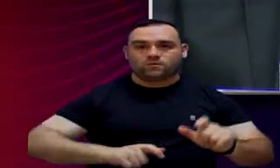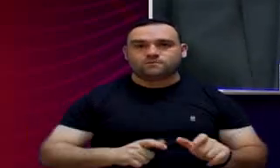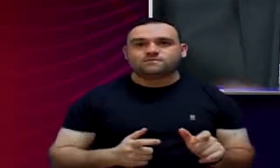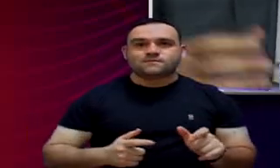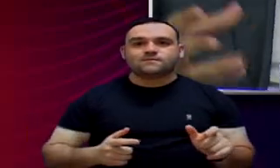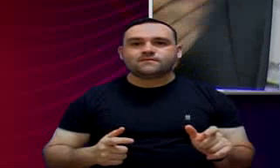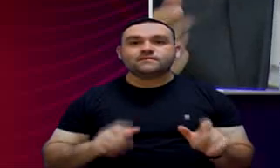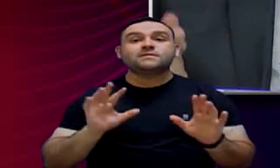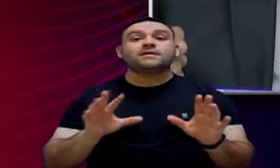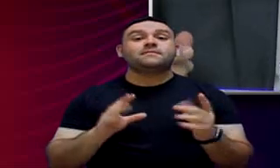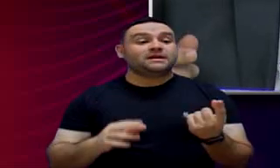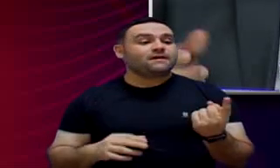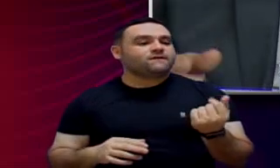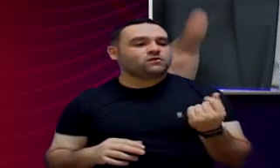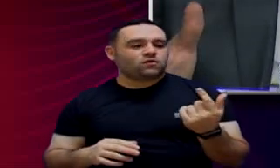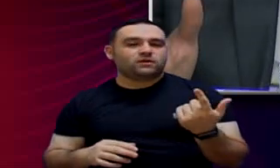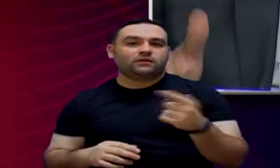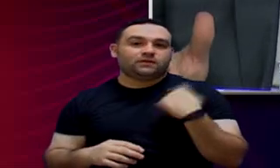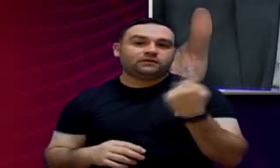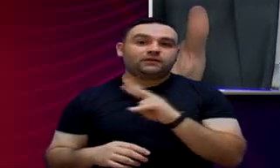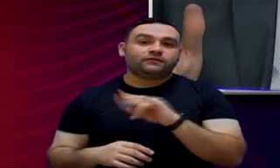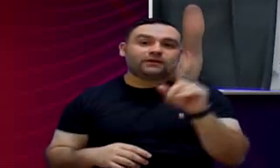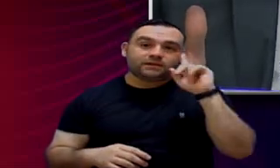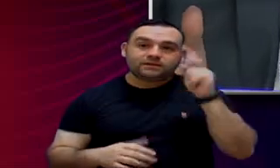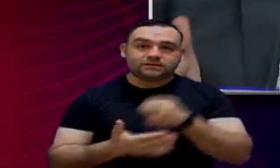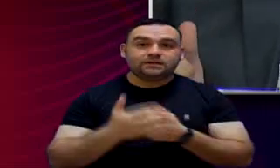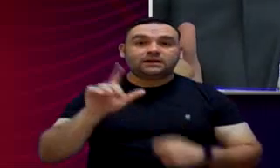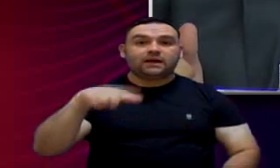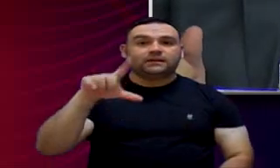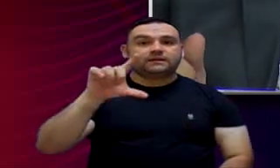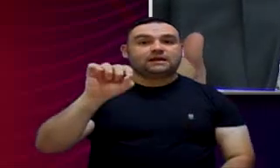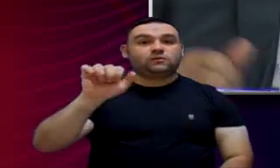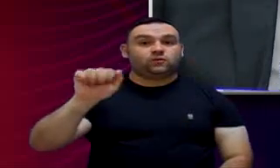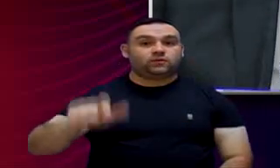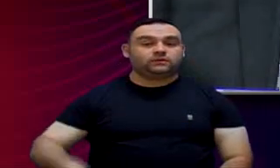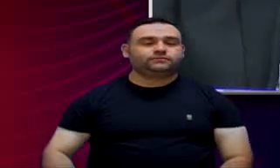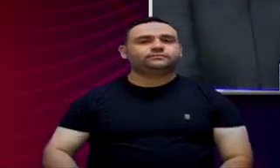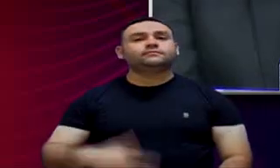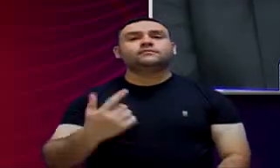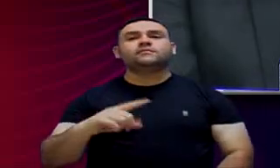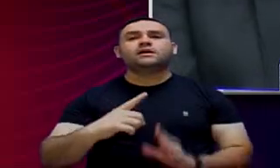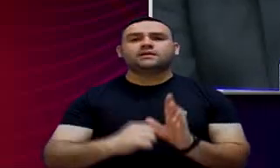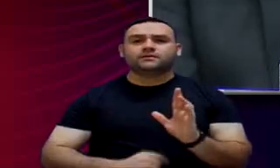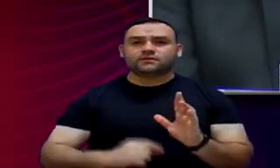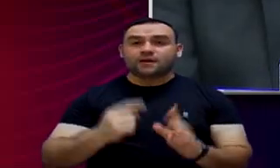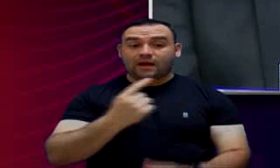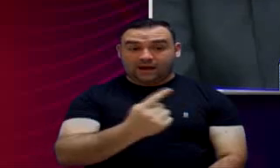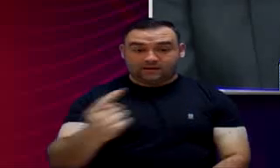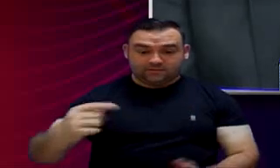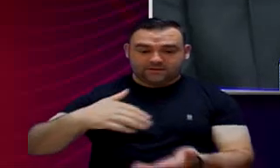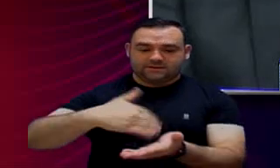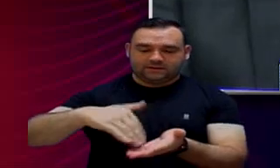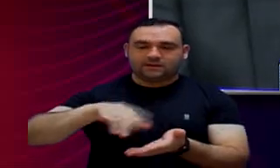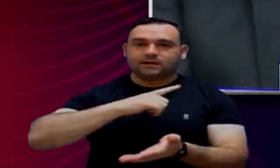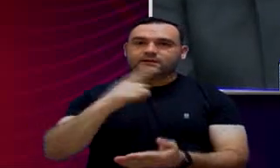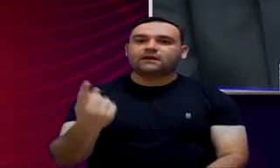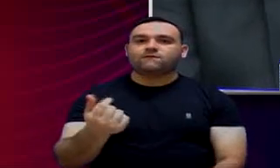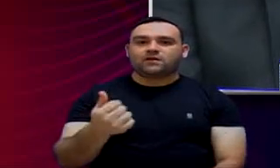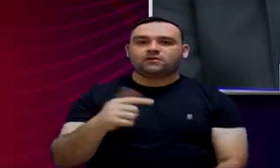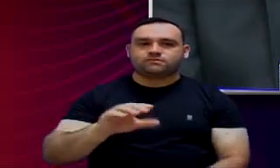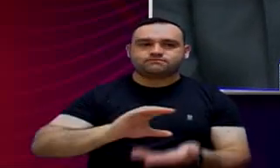agora os valores a gente vai estipular é na lua vai ter seu valor